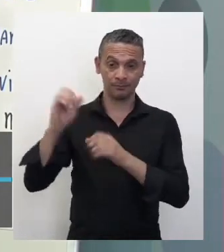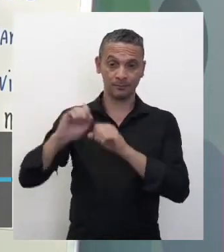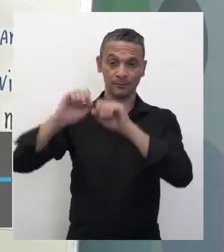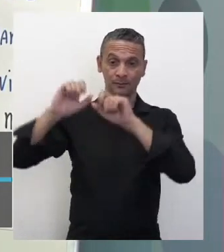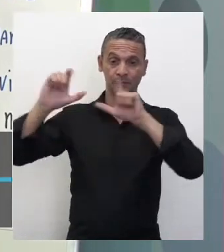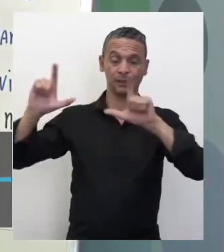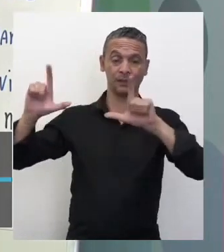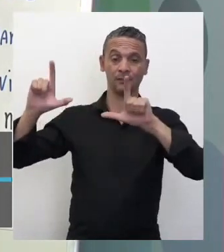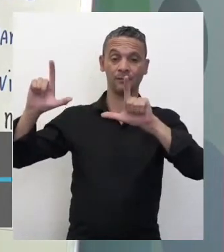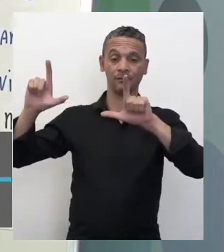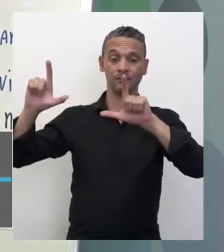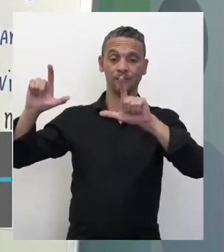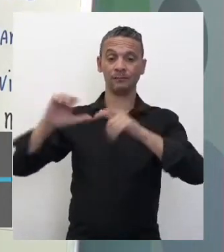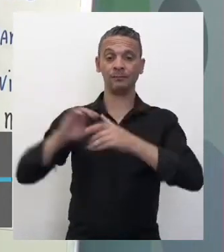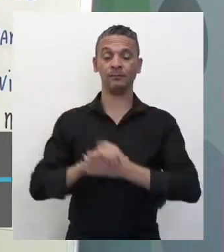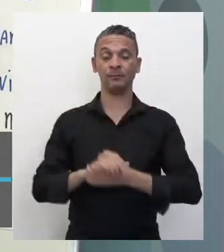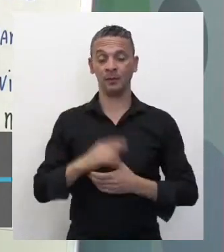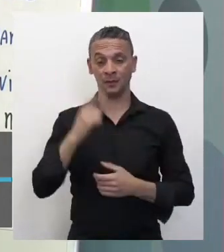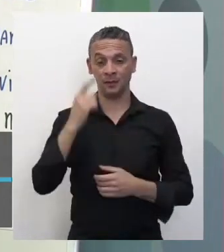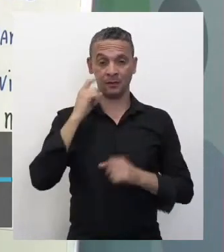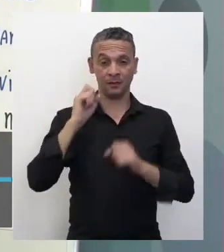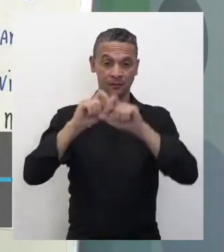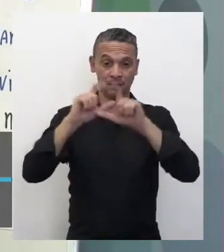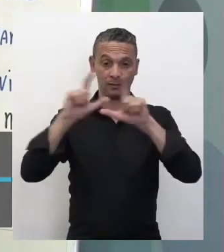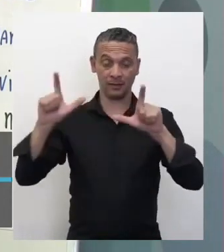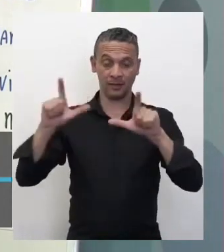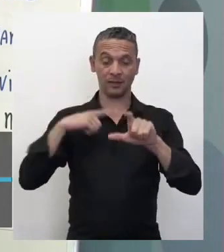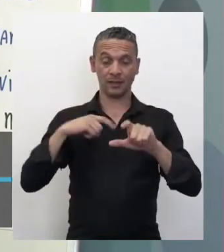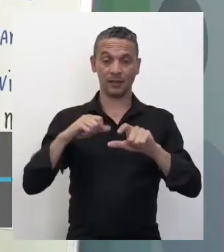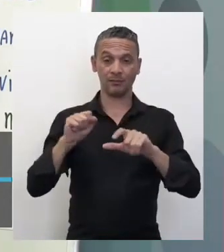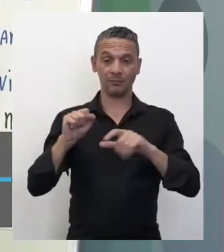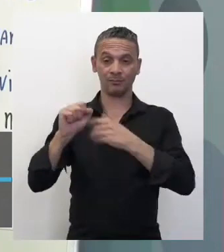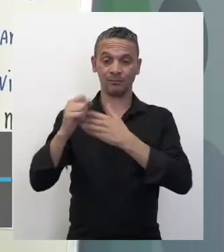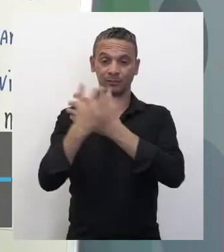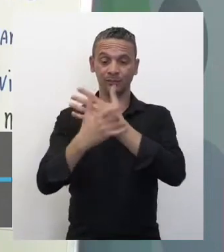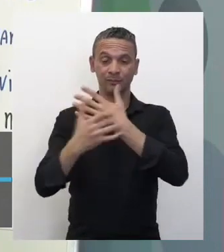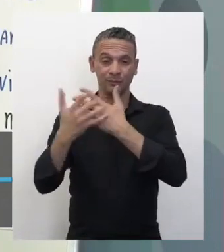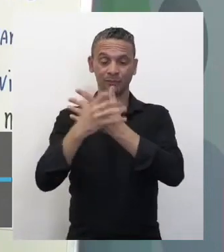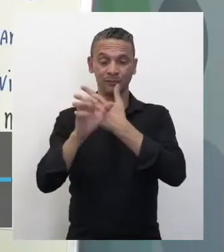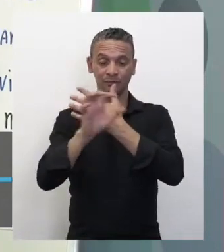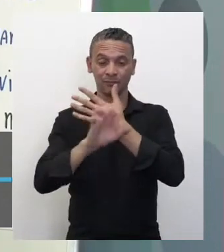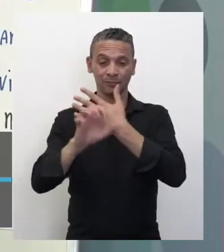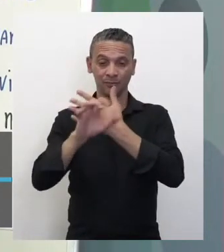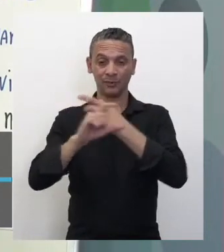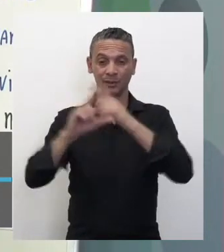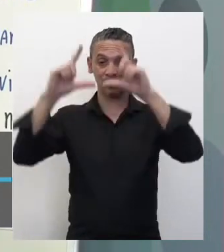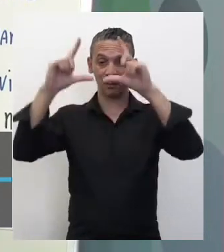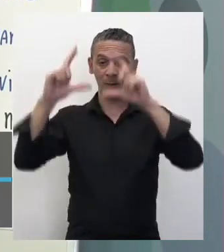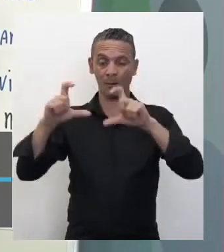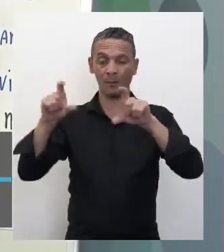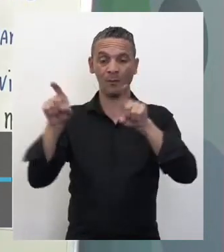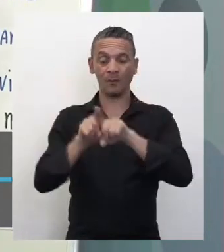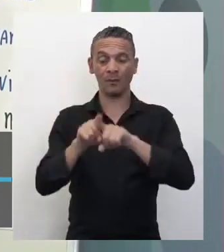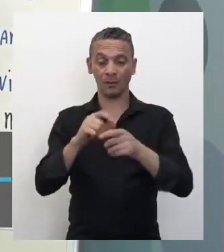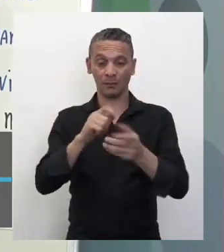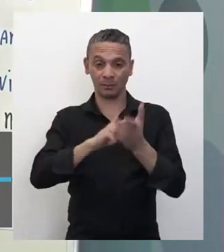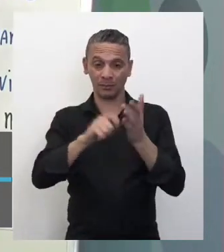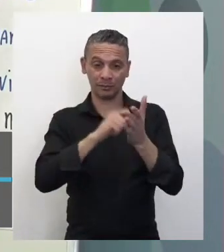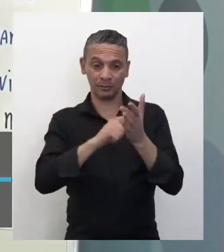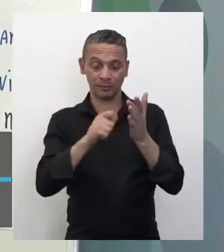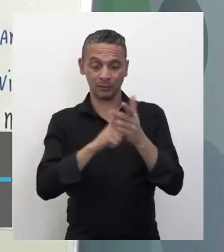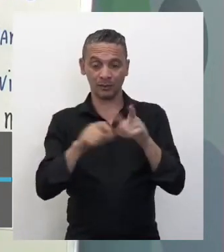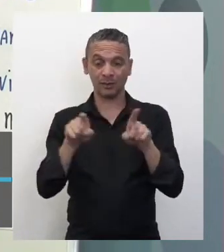QR Code. Né? Então vai aparecer na tela para vocês o QR Code, um código reduzido também, se você não tiver como, anota esse código para